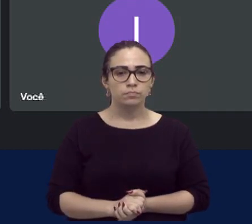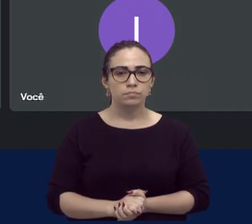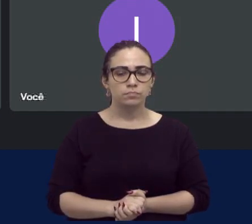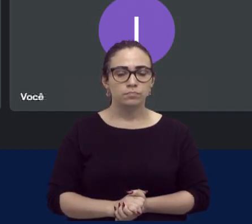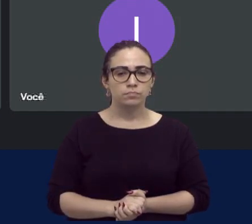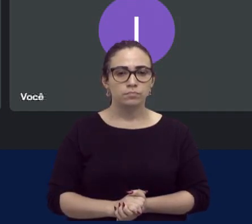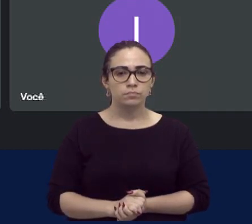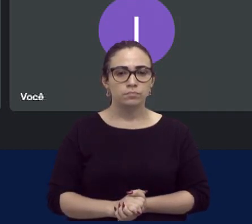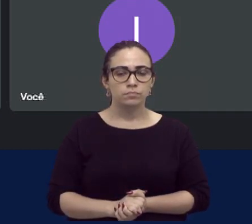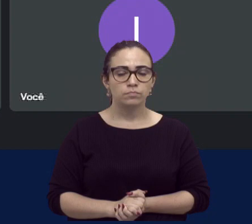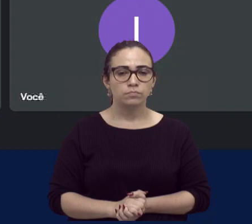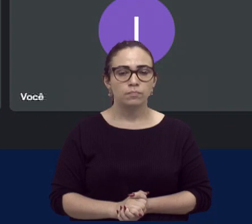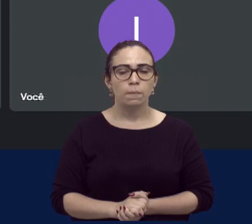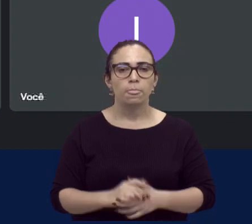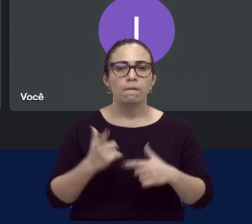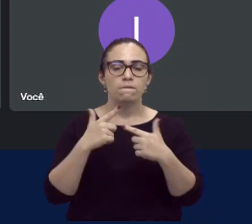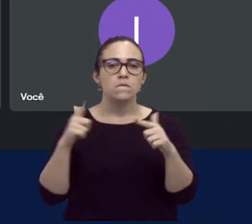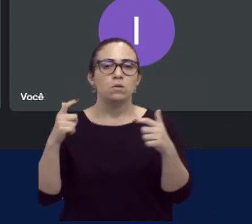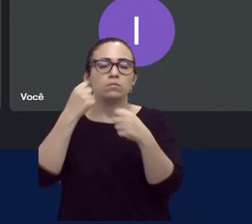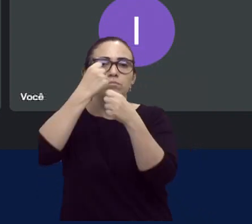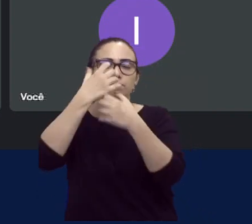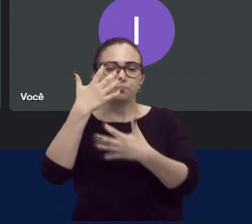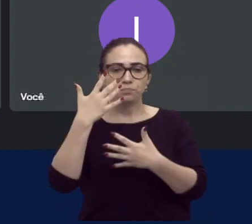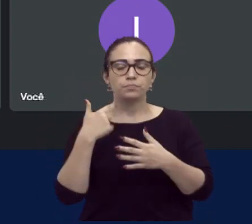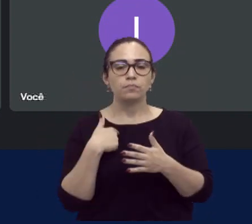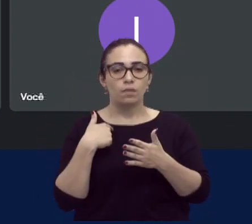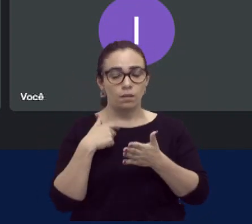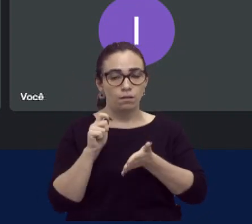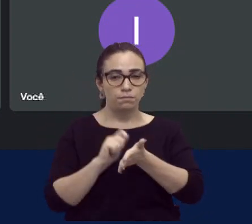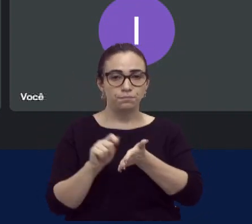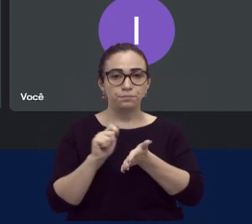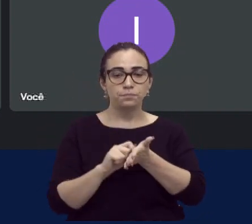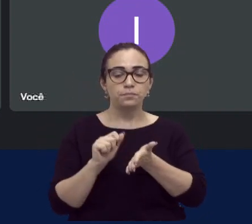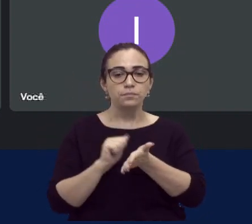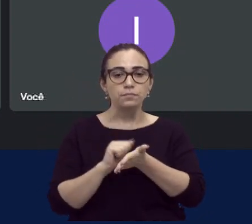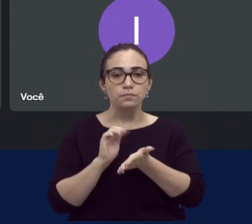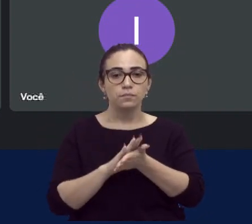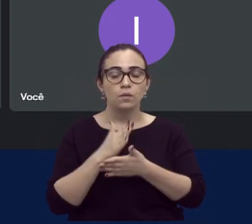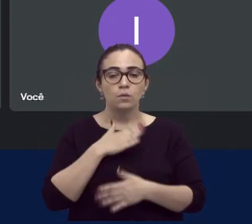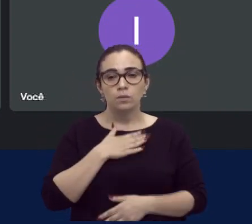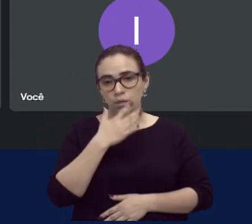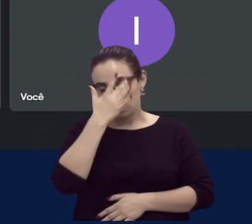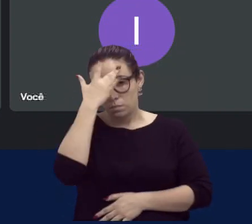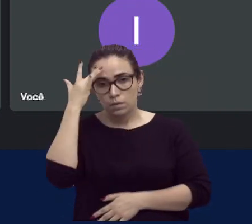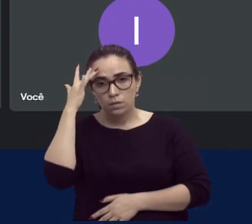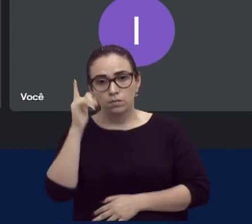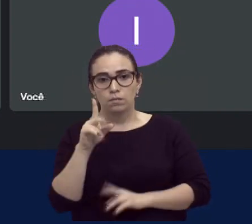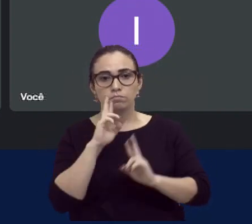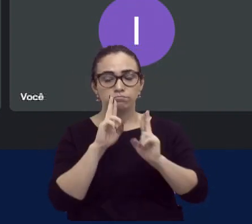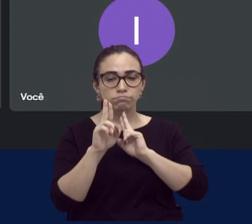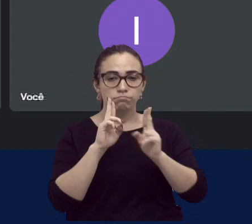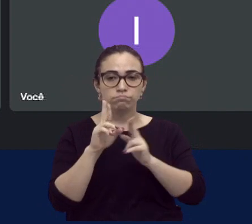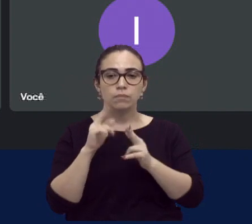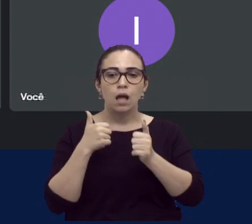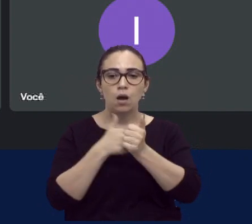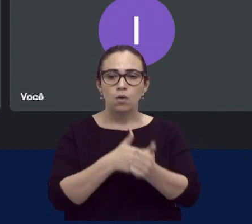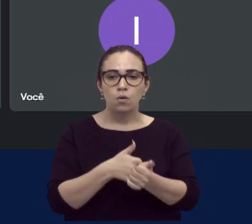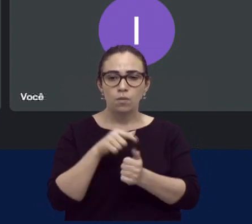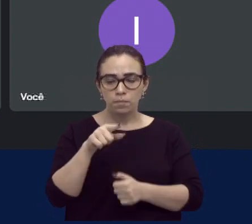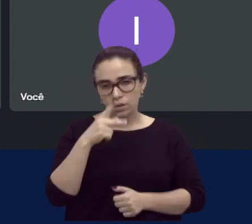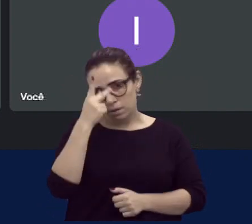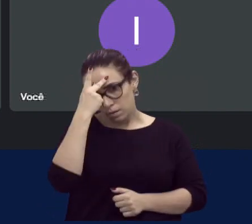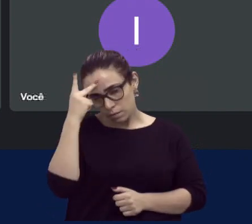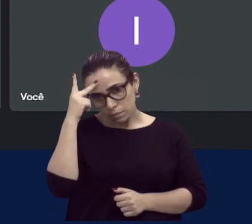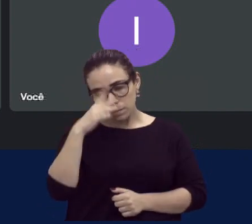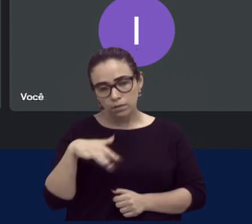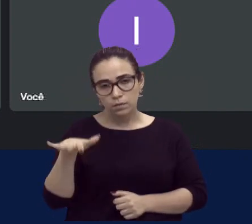Mas, assim, outros comentários vieram, eu também anotei os meus, mas eu gostei muito da participação do público, então eu estou querendo seguir aqui pelo público, depois,